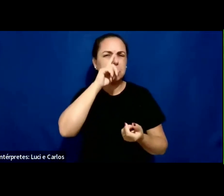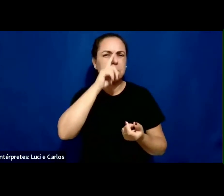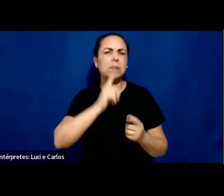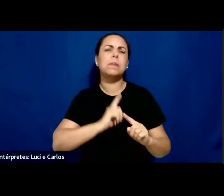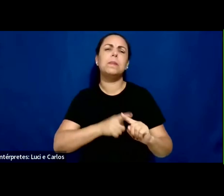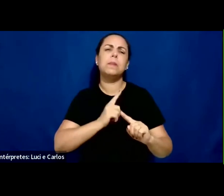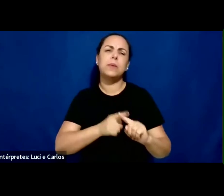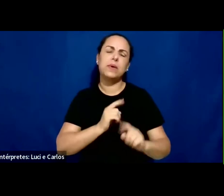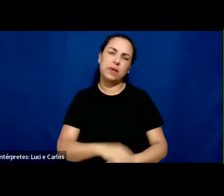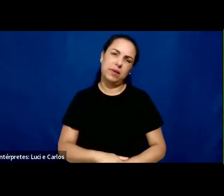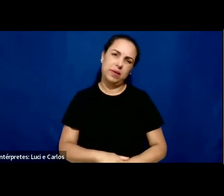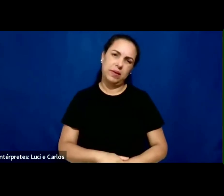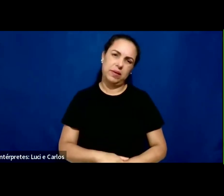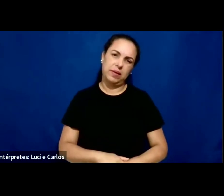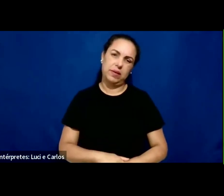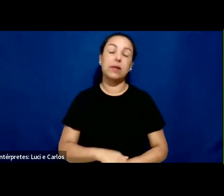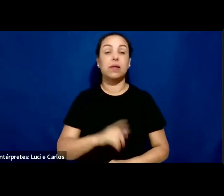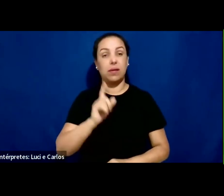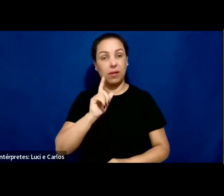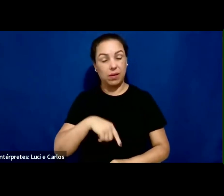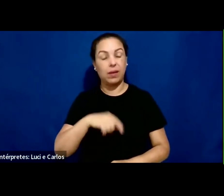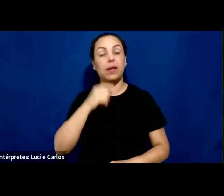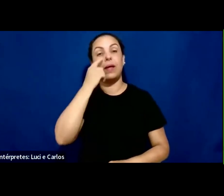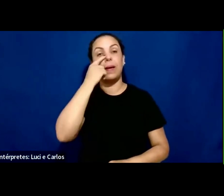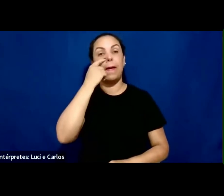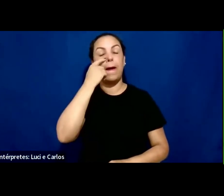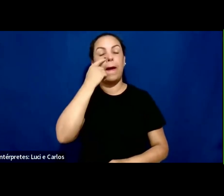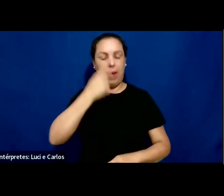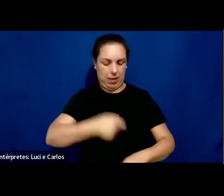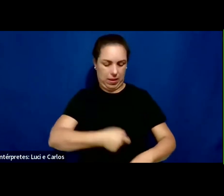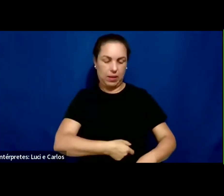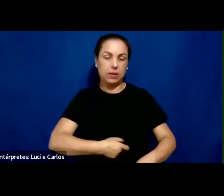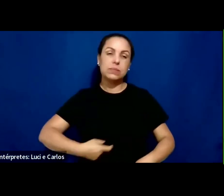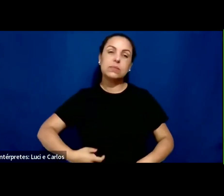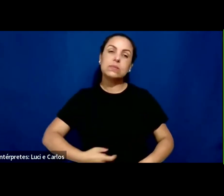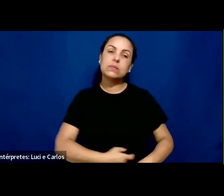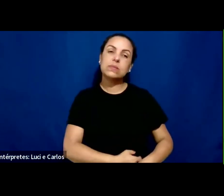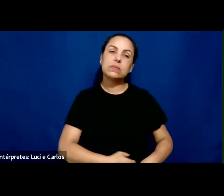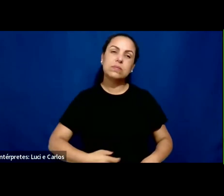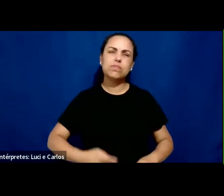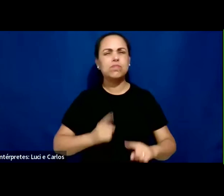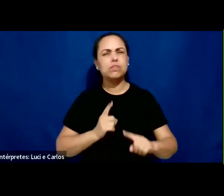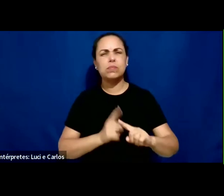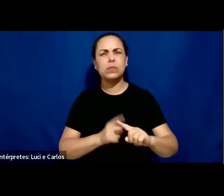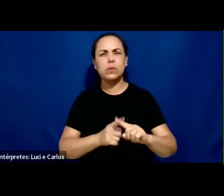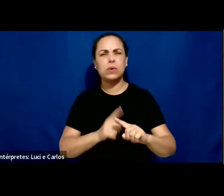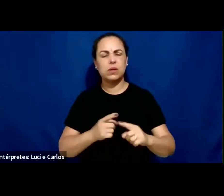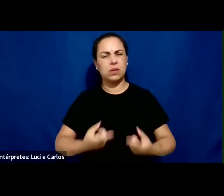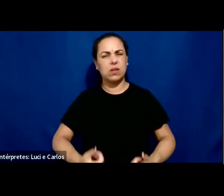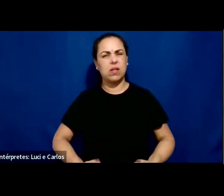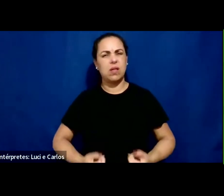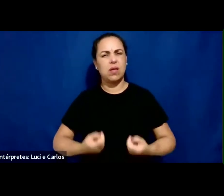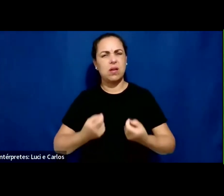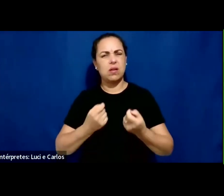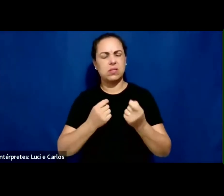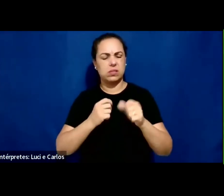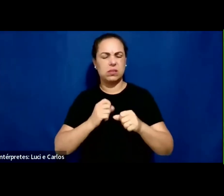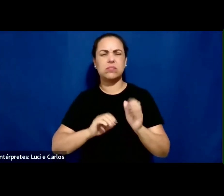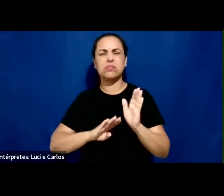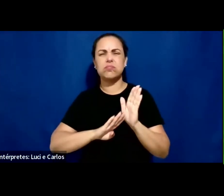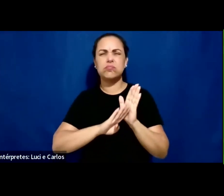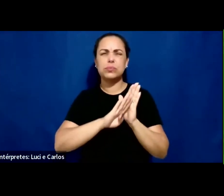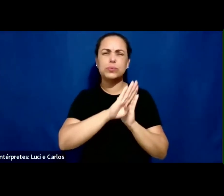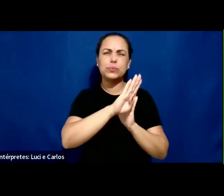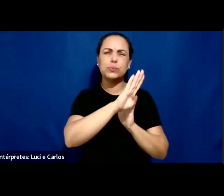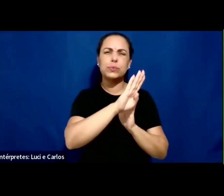tantos casos de câncer, principalmente no intestino grosso? Tá certo? Ainda que se possa desenvolver isso